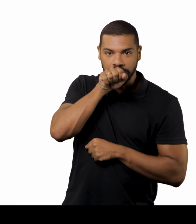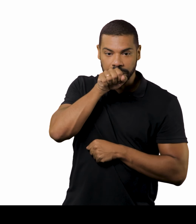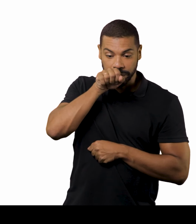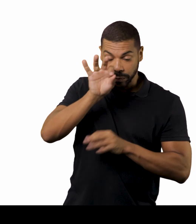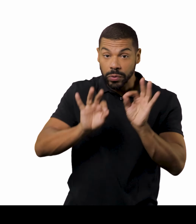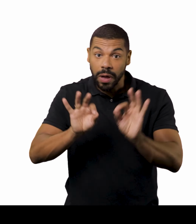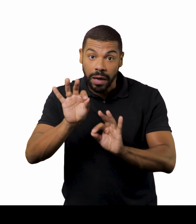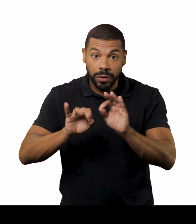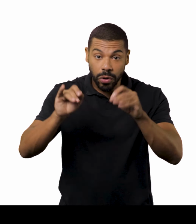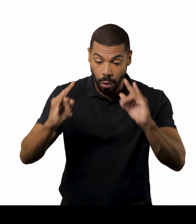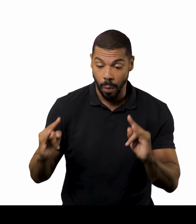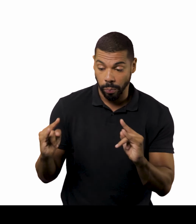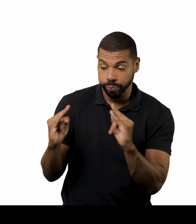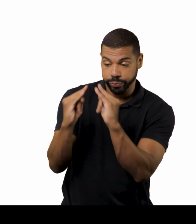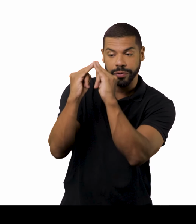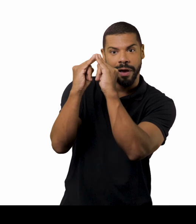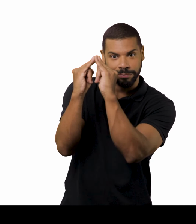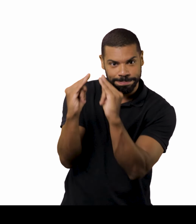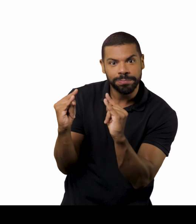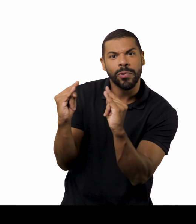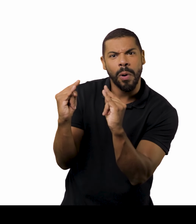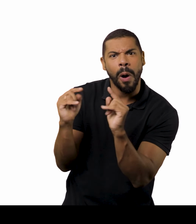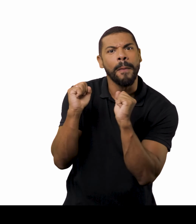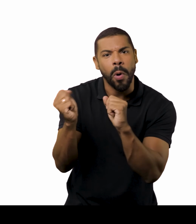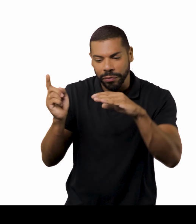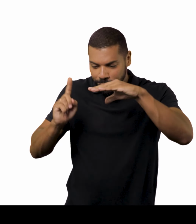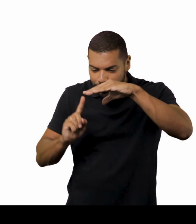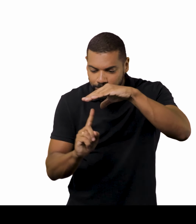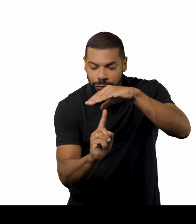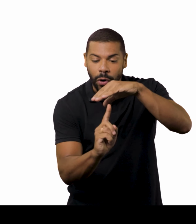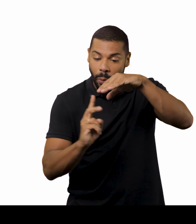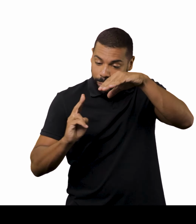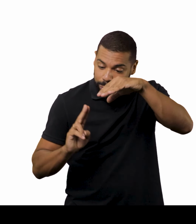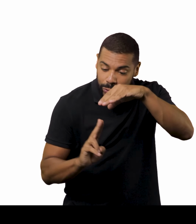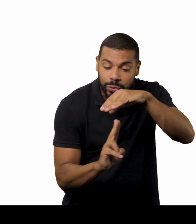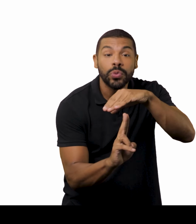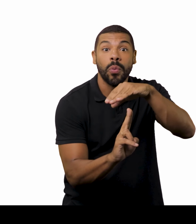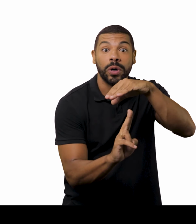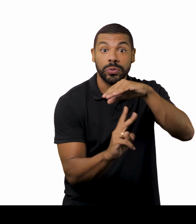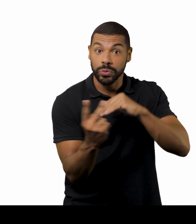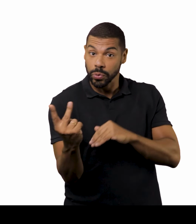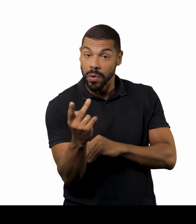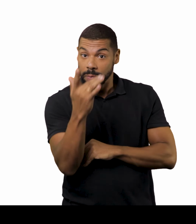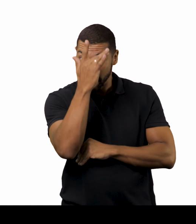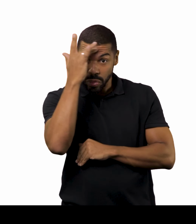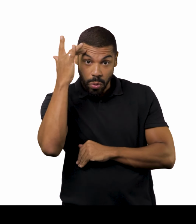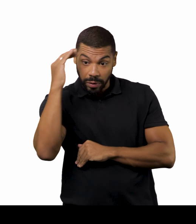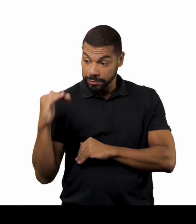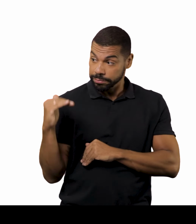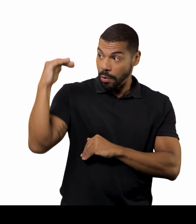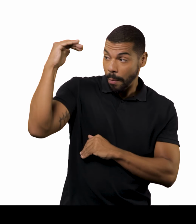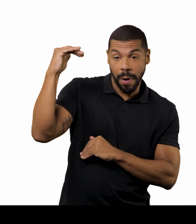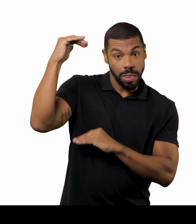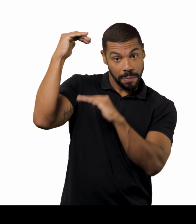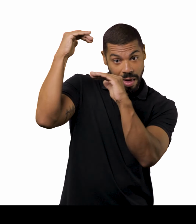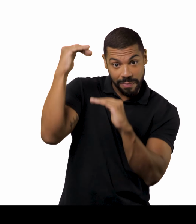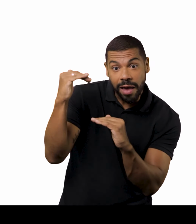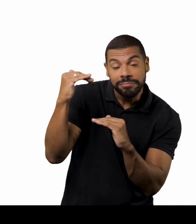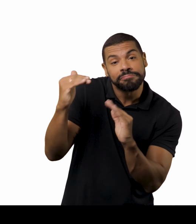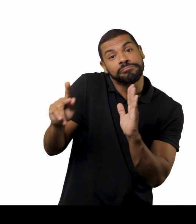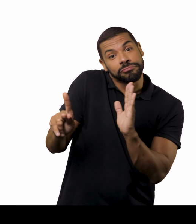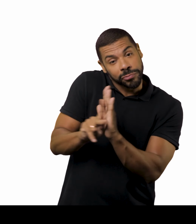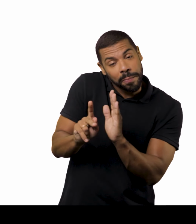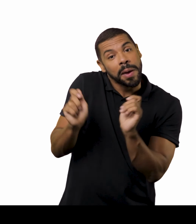ela pode sair e pode ser montada e ela cabe 2 pessoas, principalmente um corpo grande e um corpo menor. E